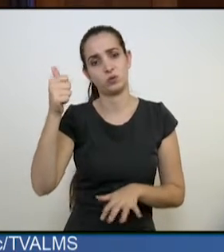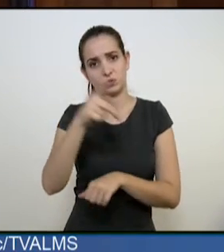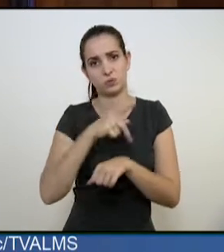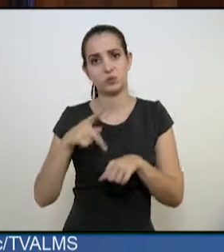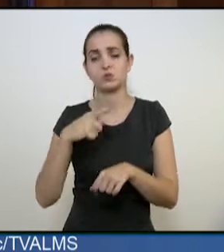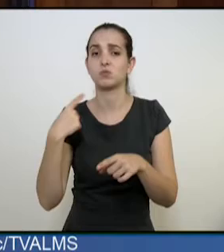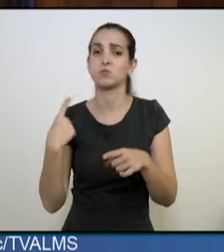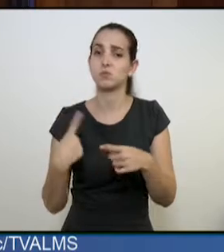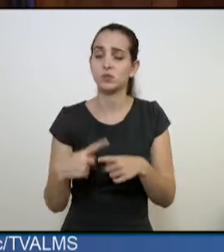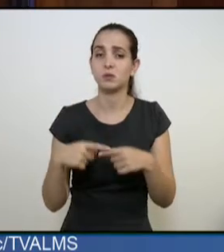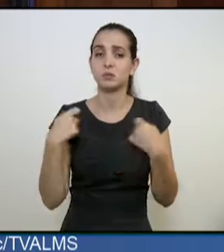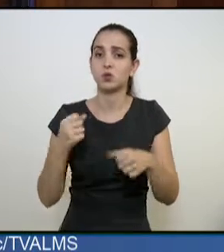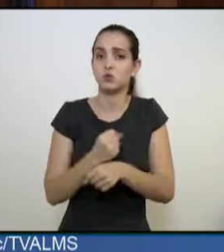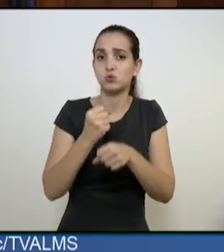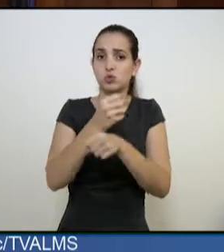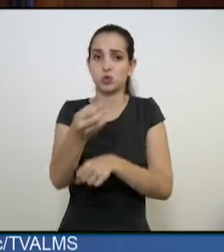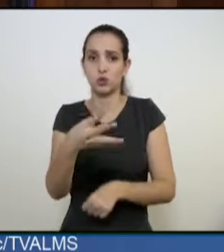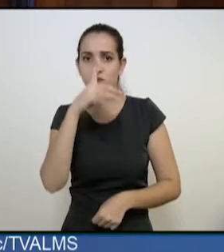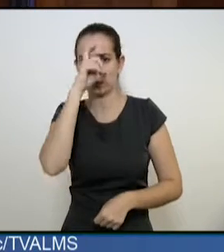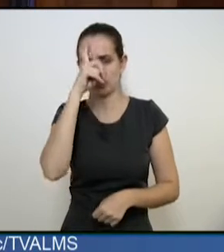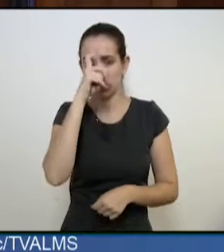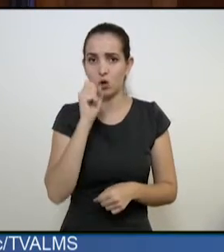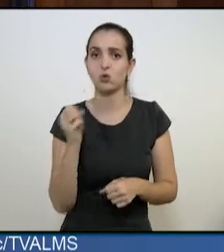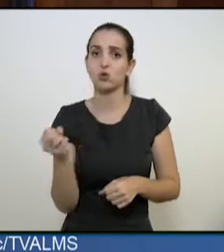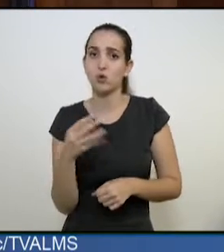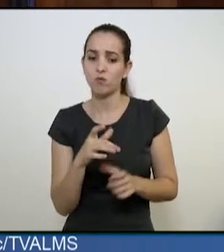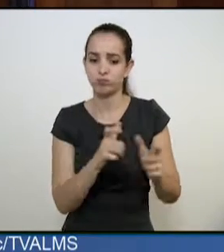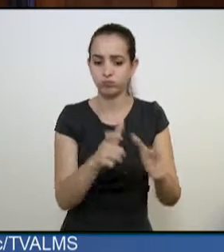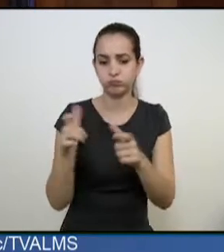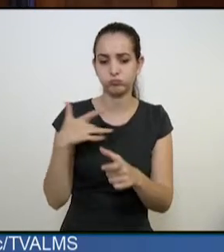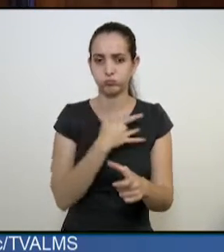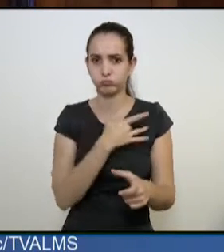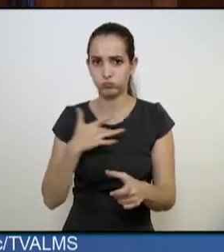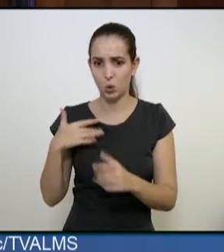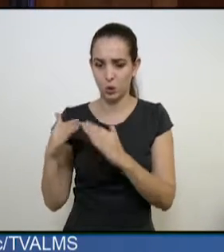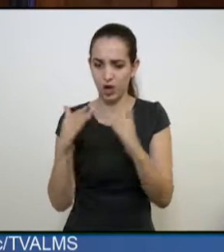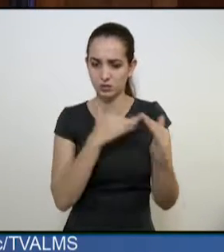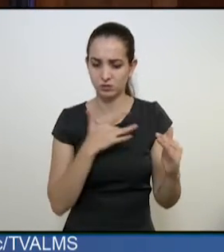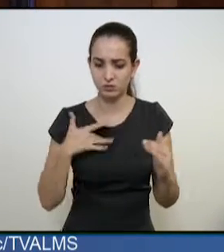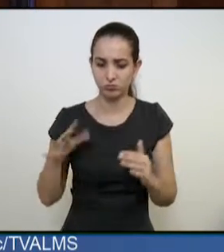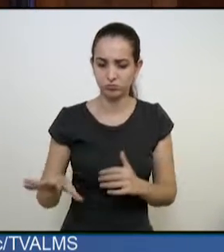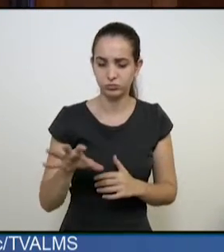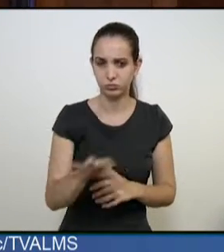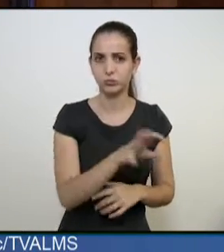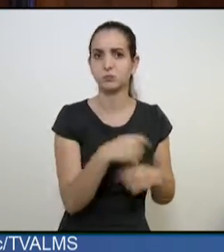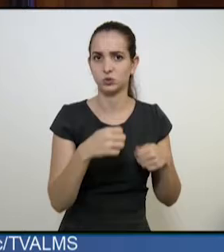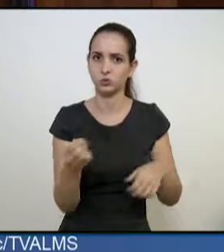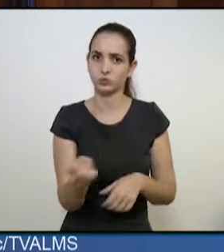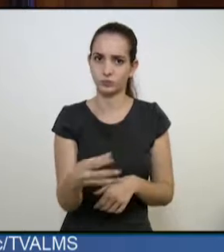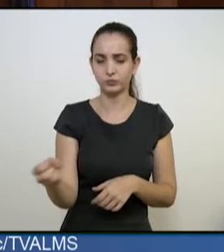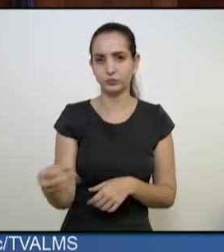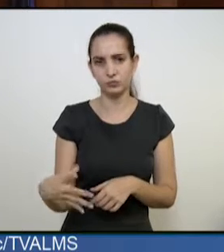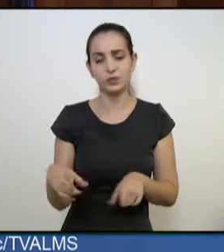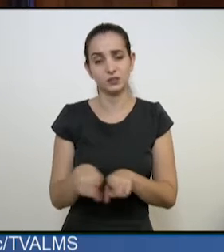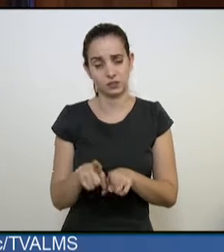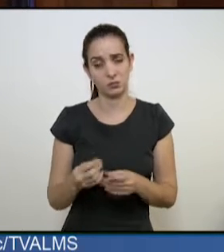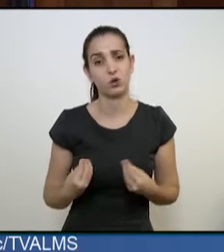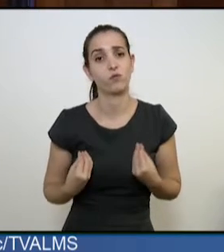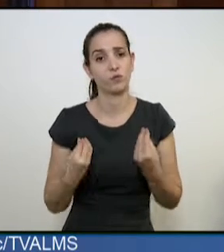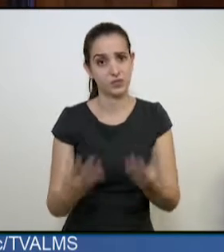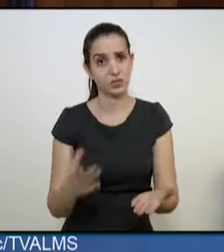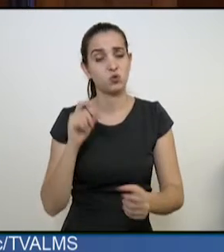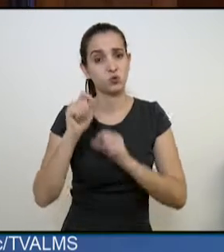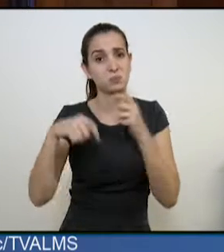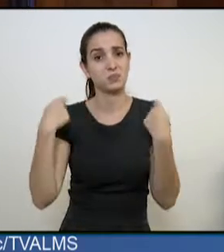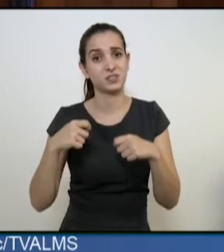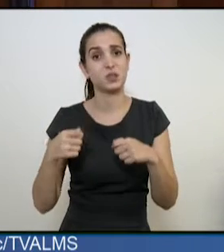novos hospitais, de novas unidades de saúde e principalmente de oferecer aquilo que é necessário, hospitais de